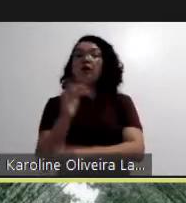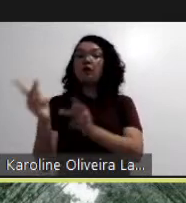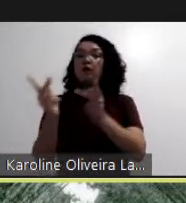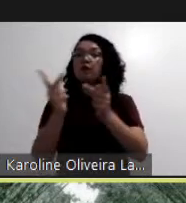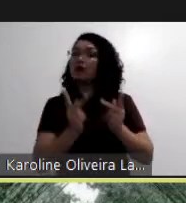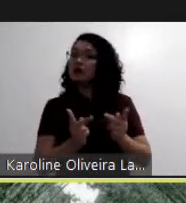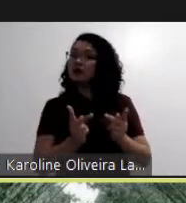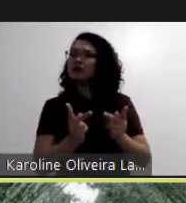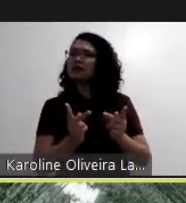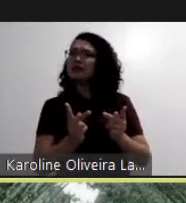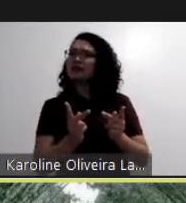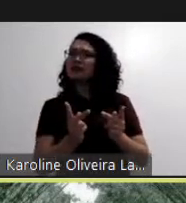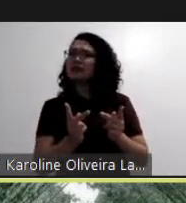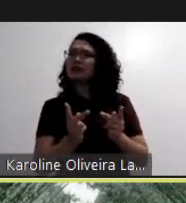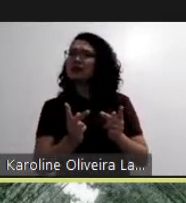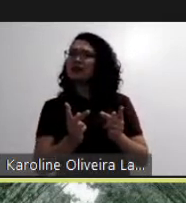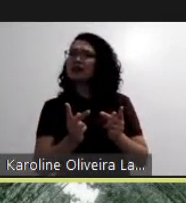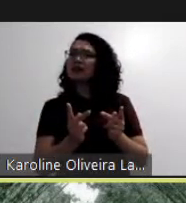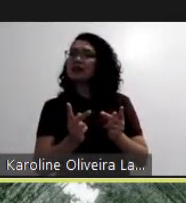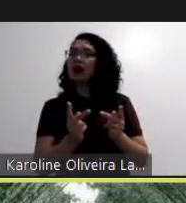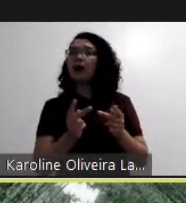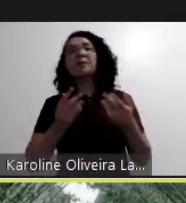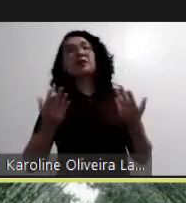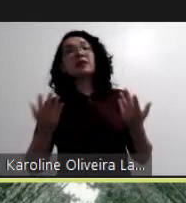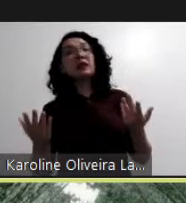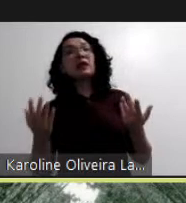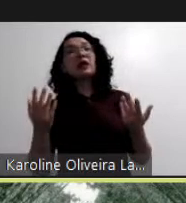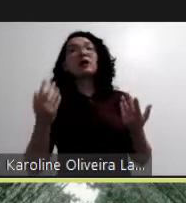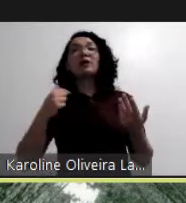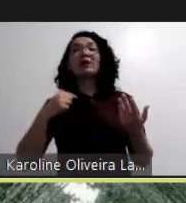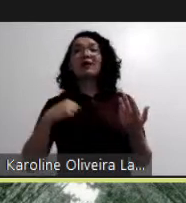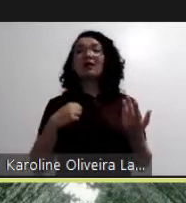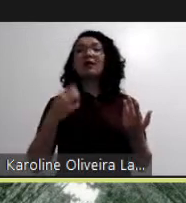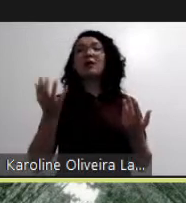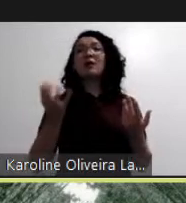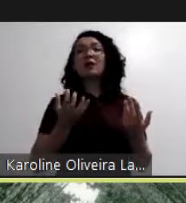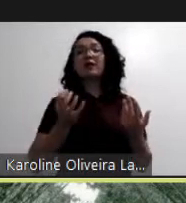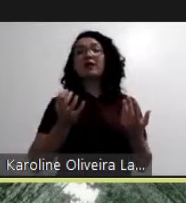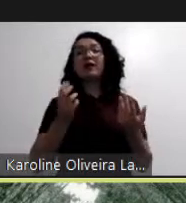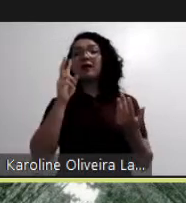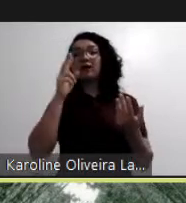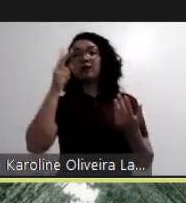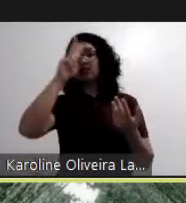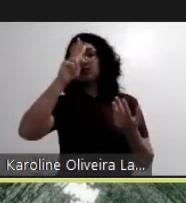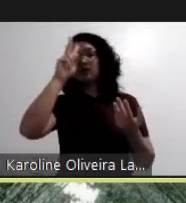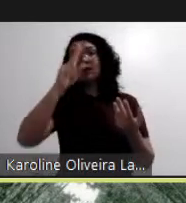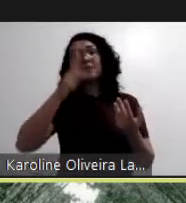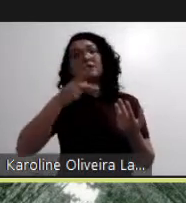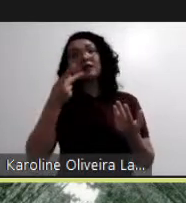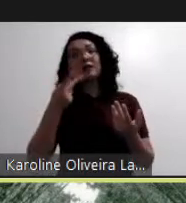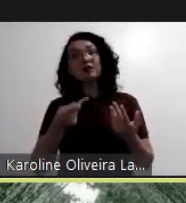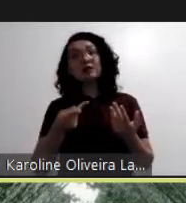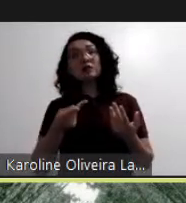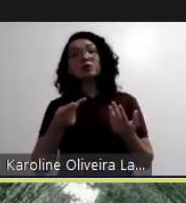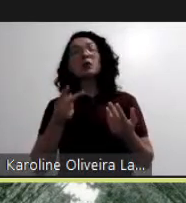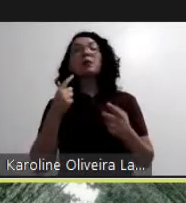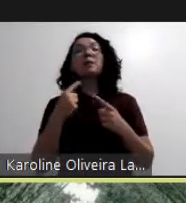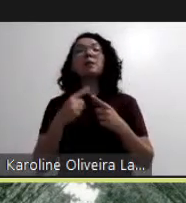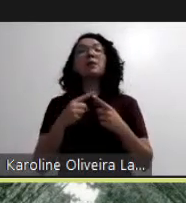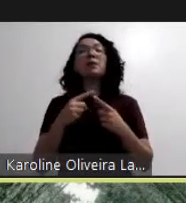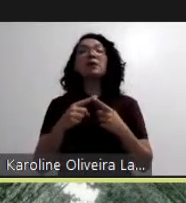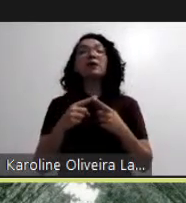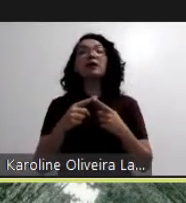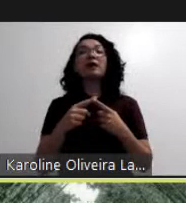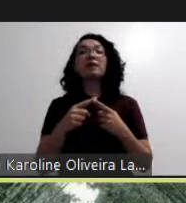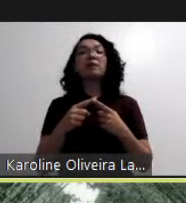Tudo isso um pouco para dizer que na primeira década deste milênio, o Brasil interessava ao